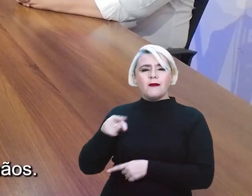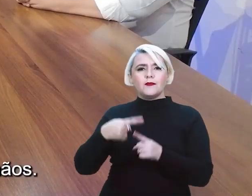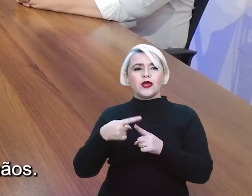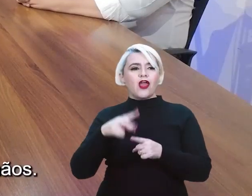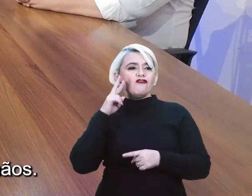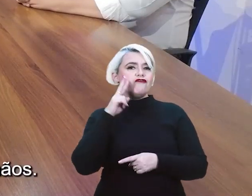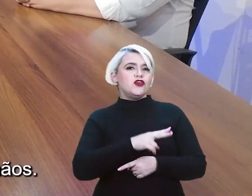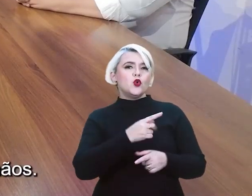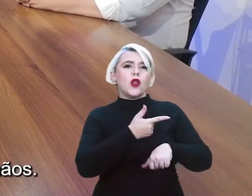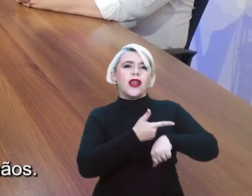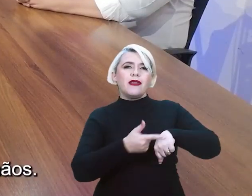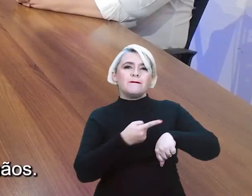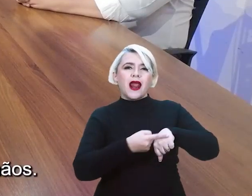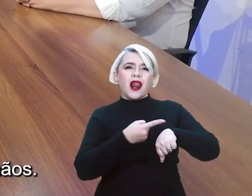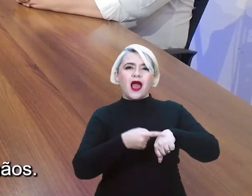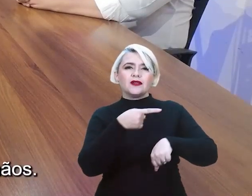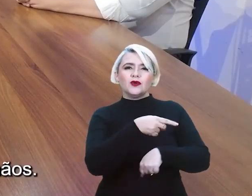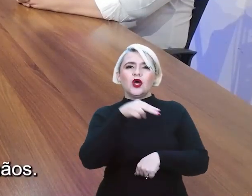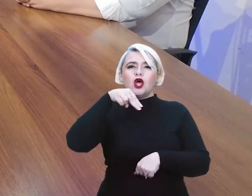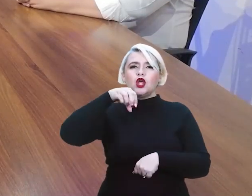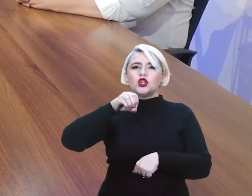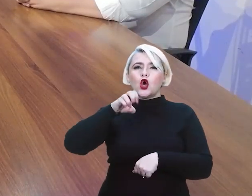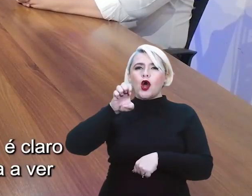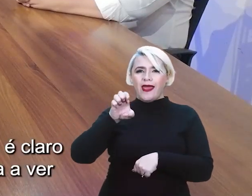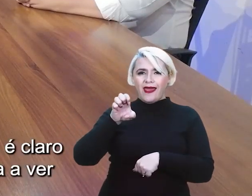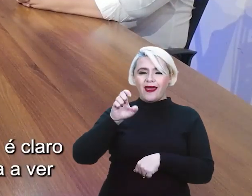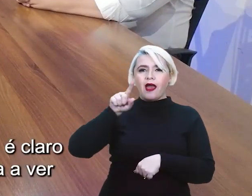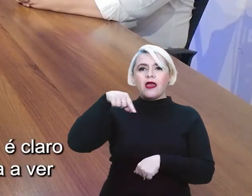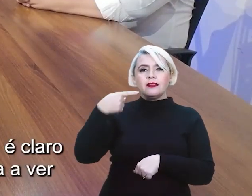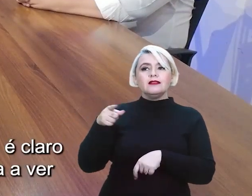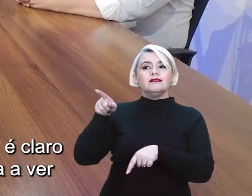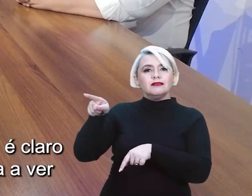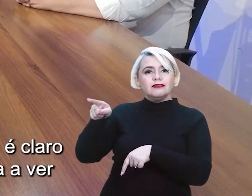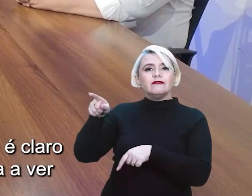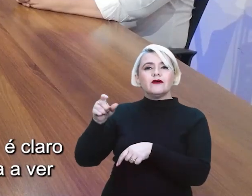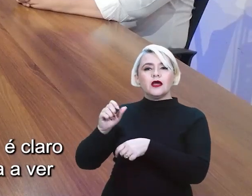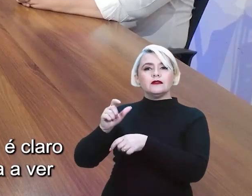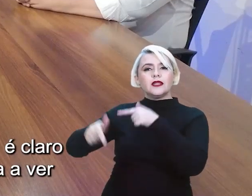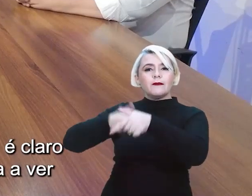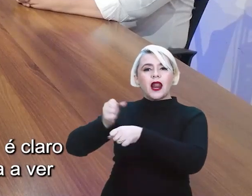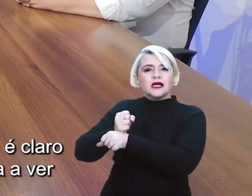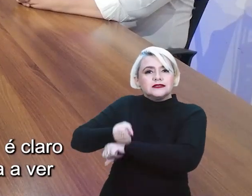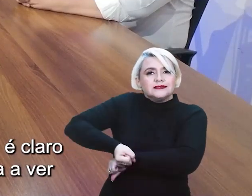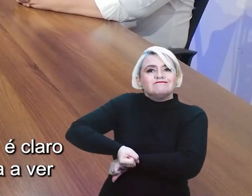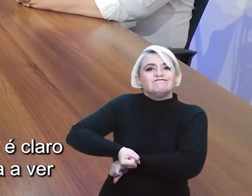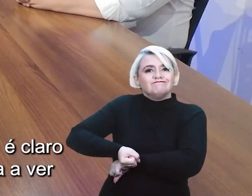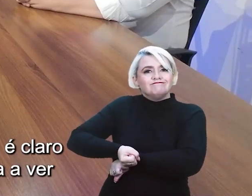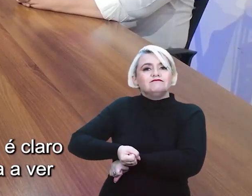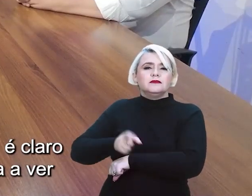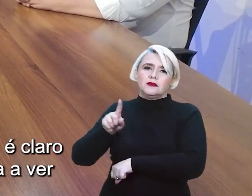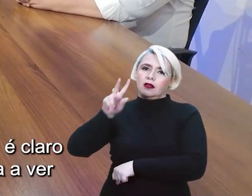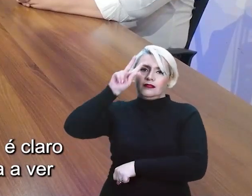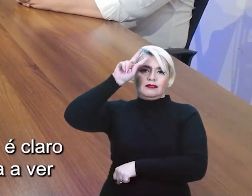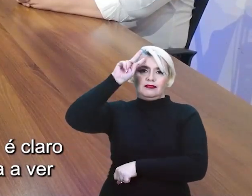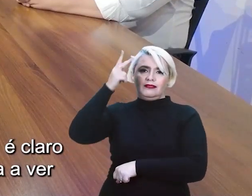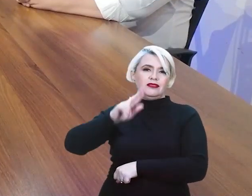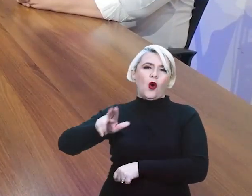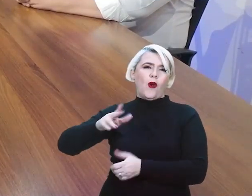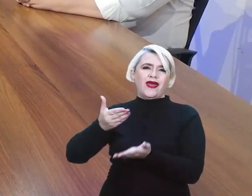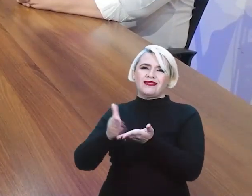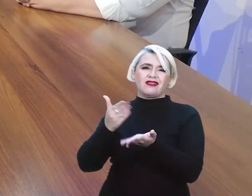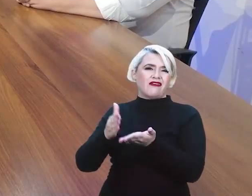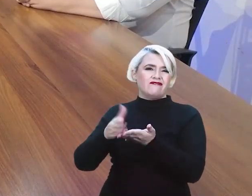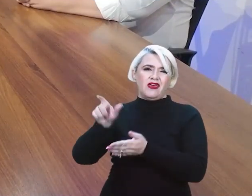ele trabalharia como escravo para os seus irmãos. Uhum. Então, por isso, equivocadamente, é claro que não tem absolutamente nada a